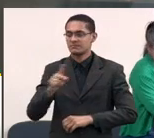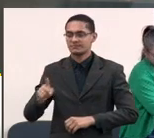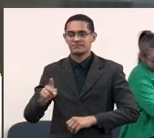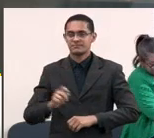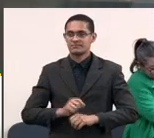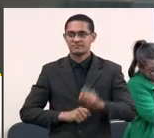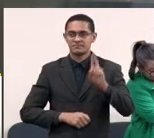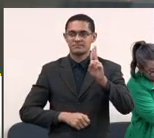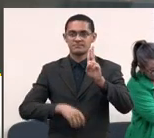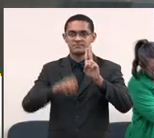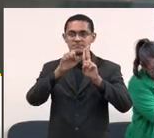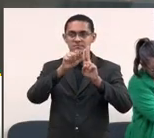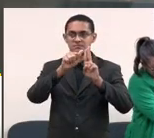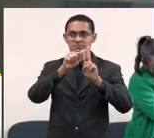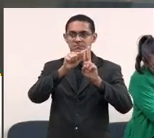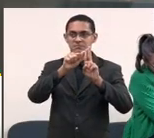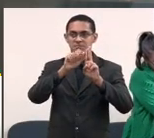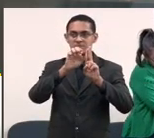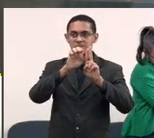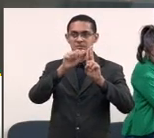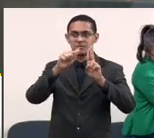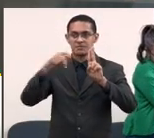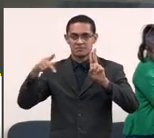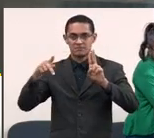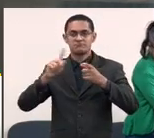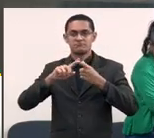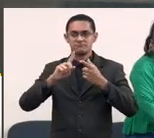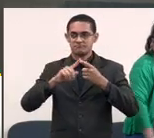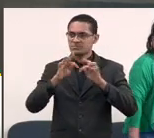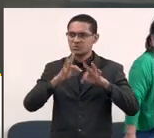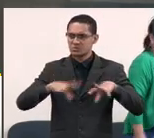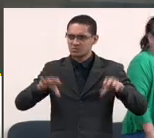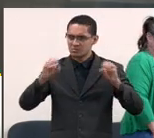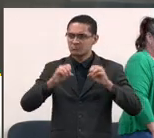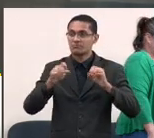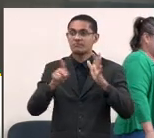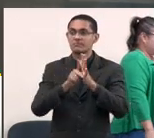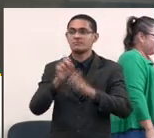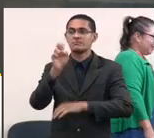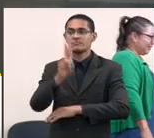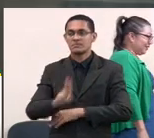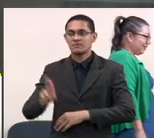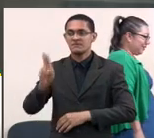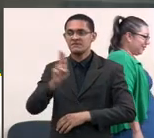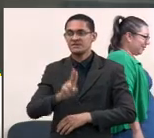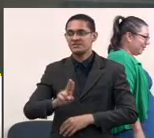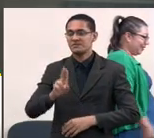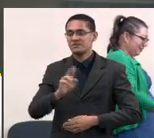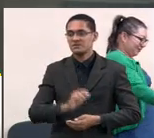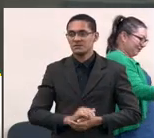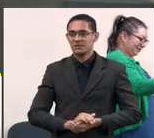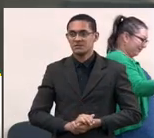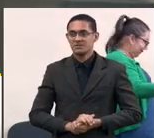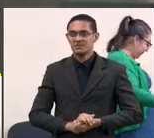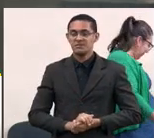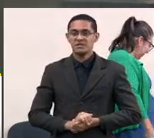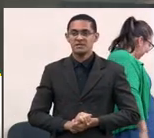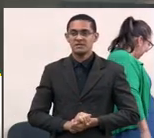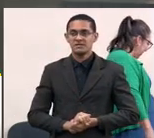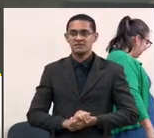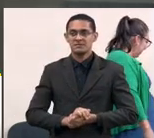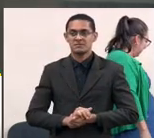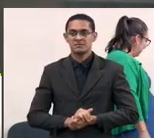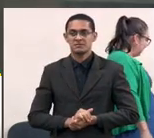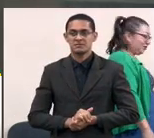especial, da Universidade do Estado do Amapá, a todos os professores universitários desse Estado, a todos os professores